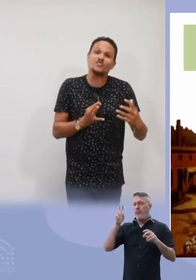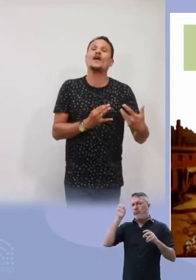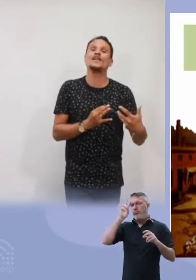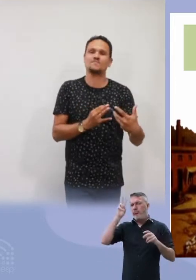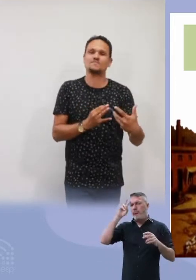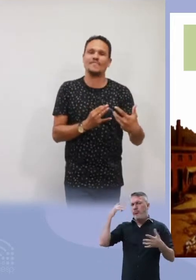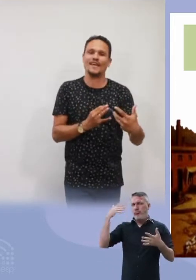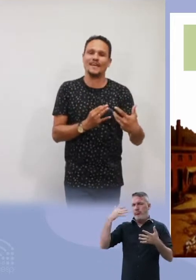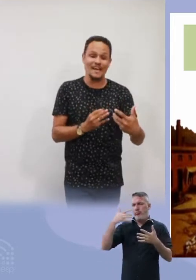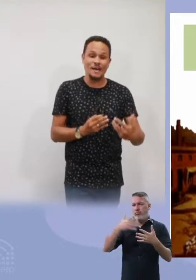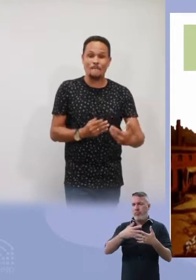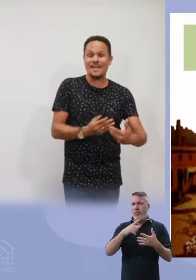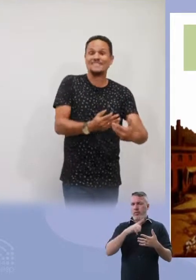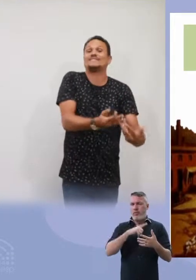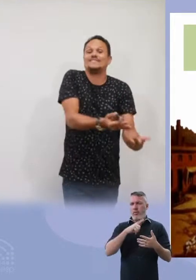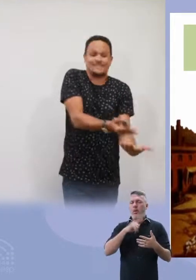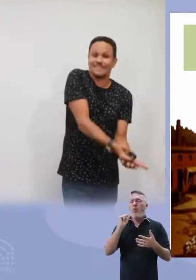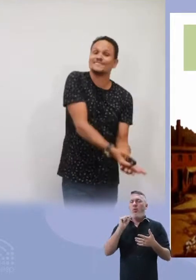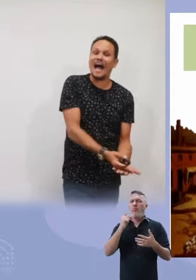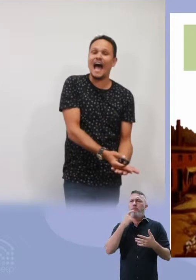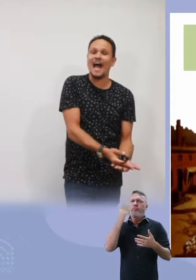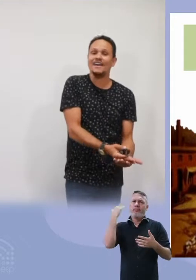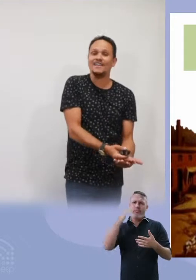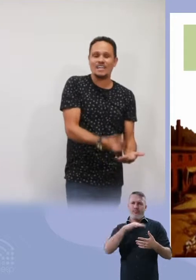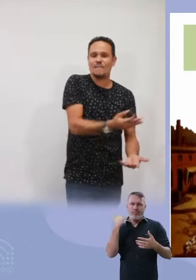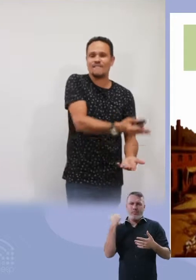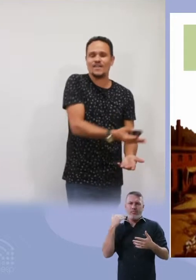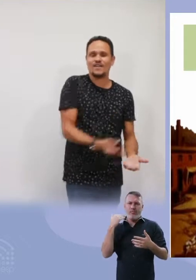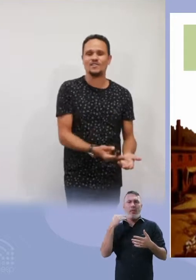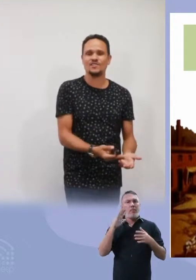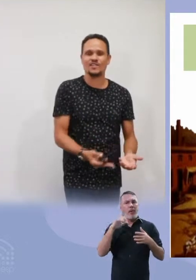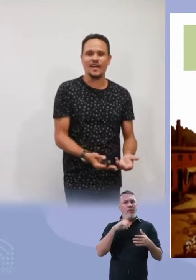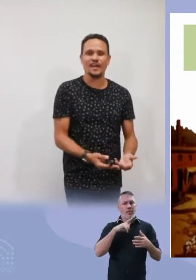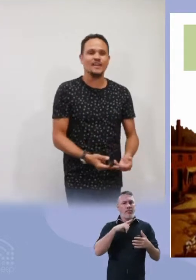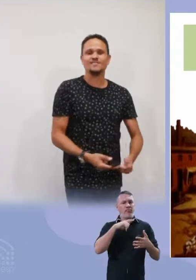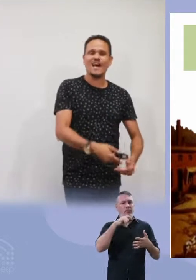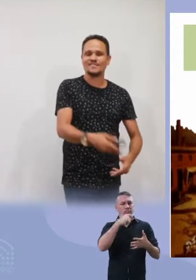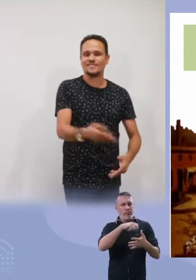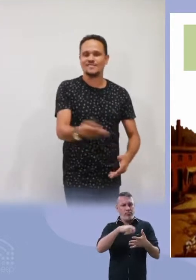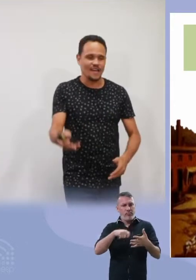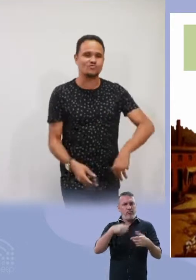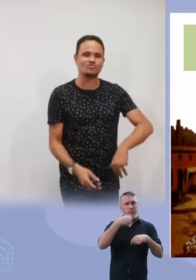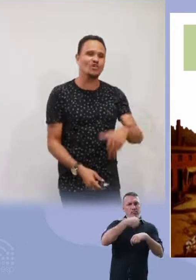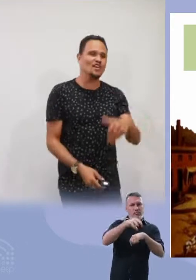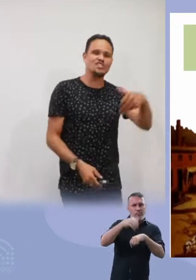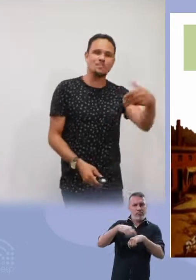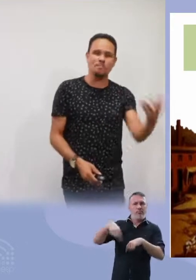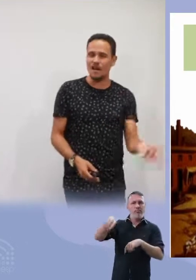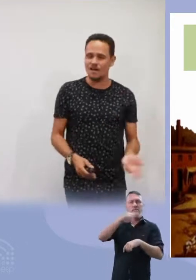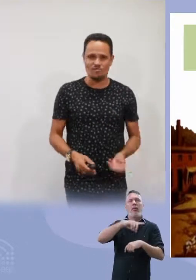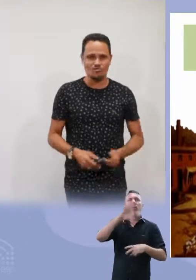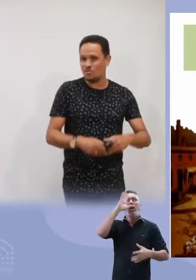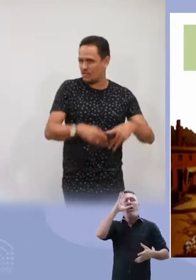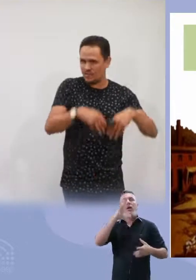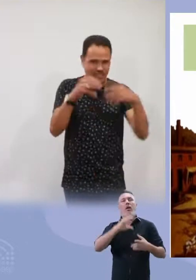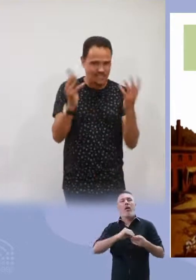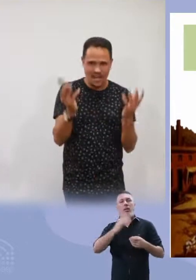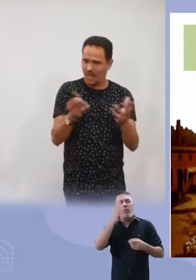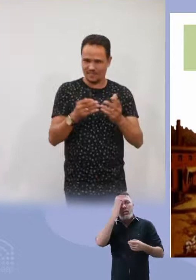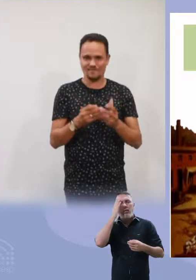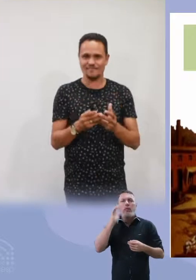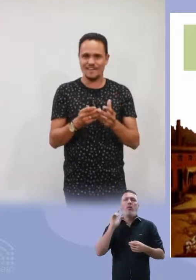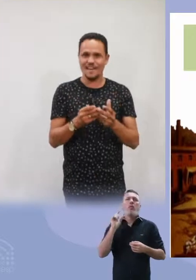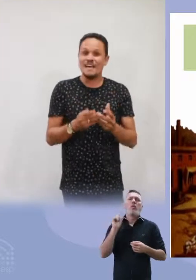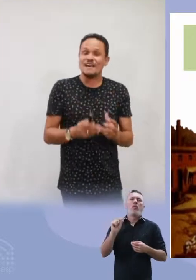uma tora de madeira para se sentar, chamava aquilo ali de quê? De assento, de banco, o que você